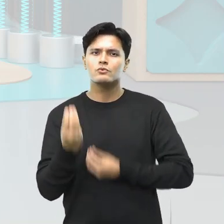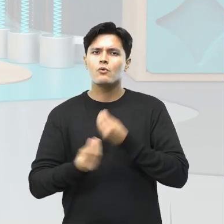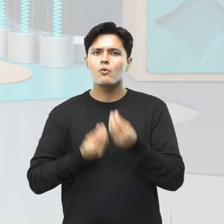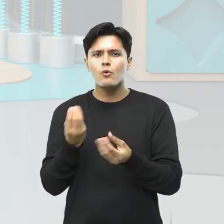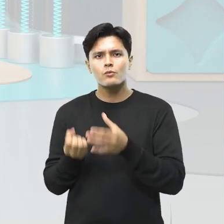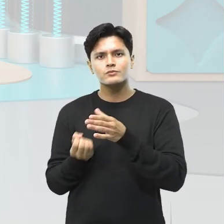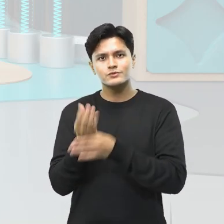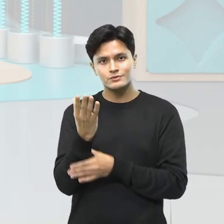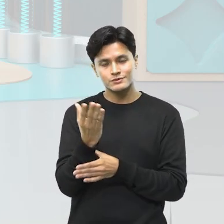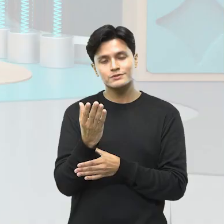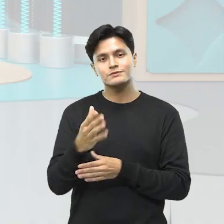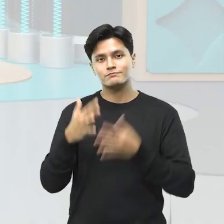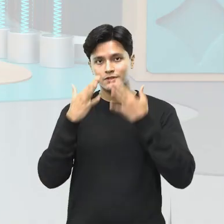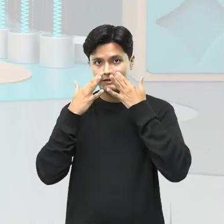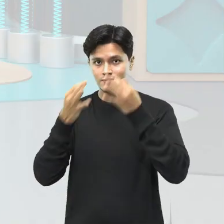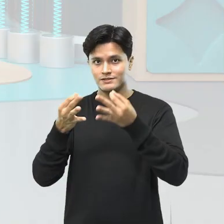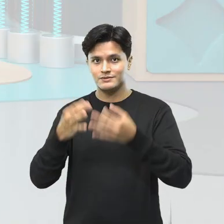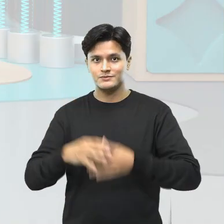literatura? Atenção!